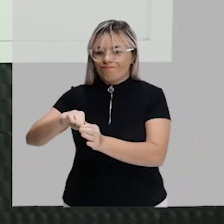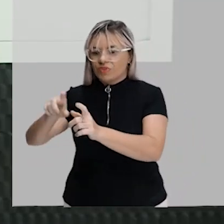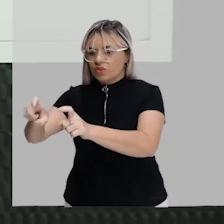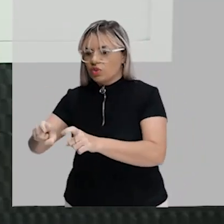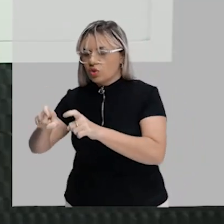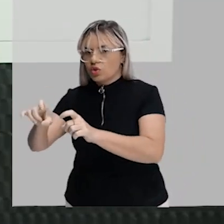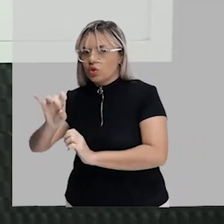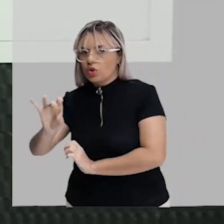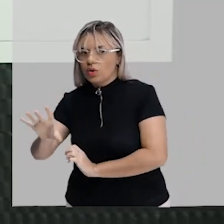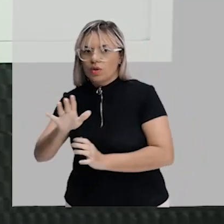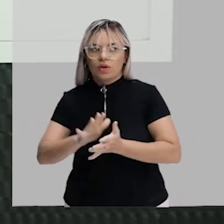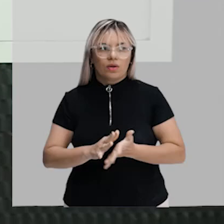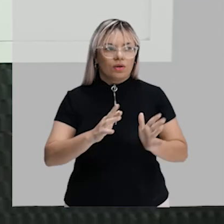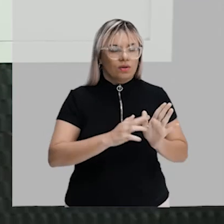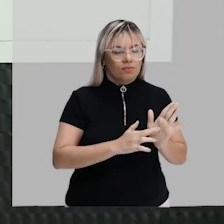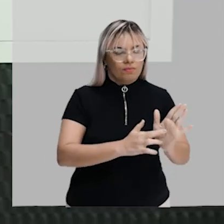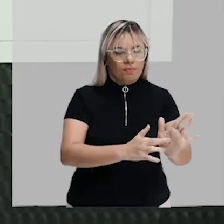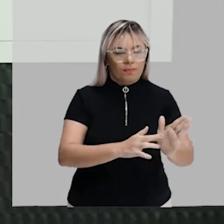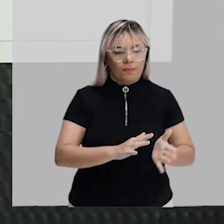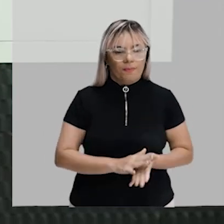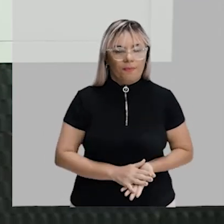agricultura representa aí